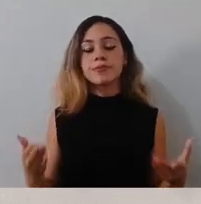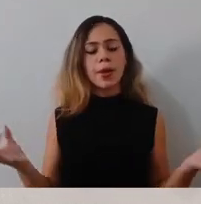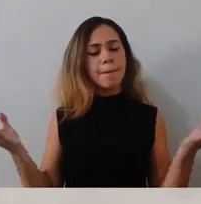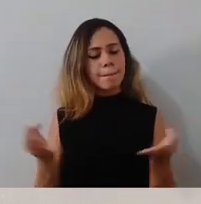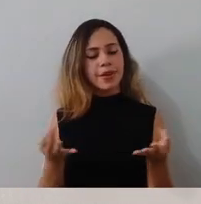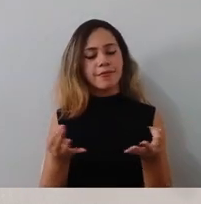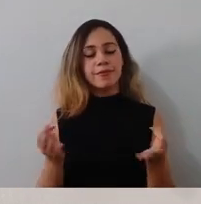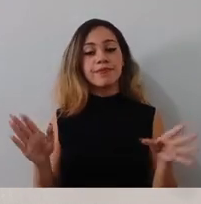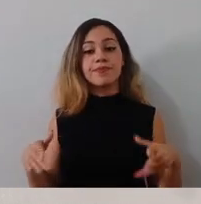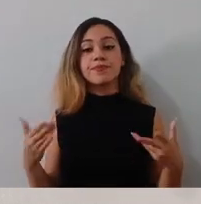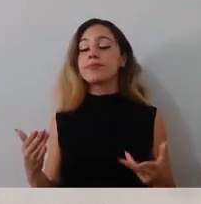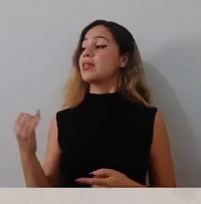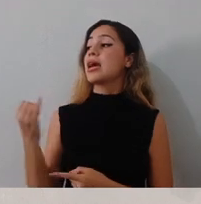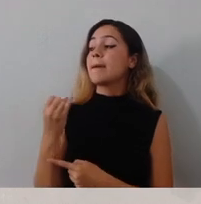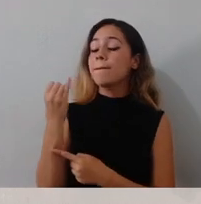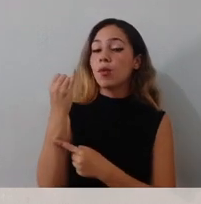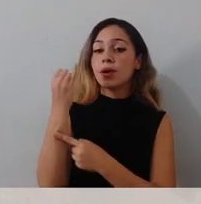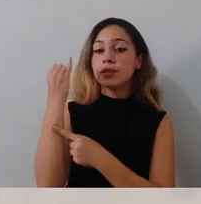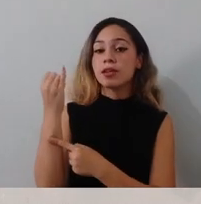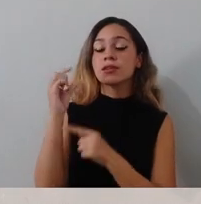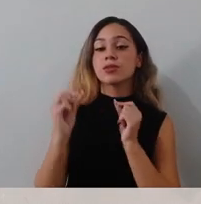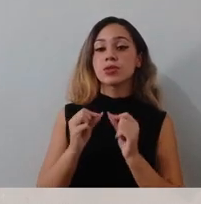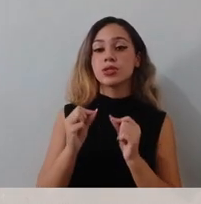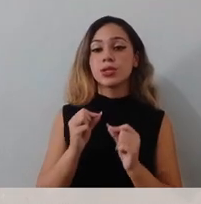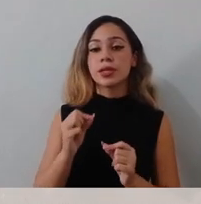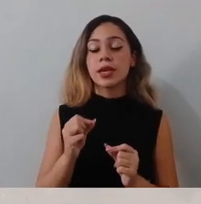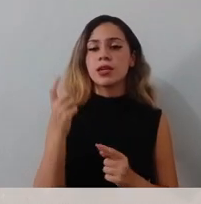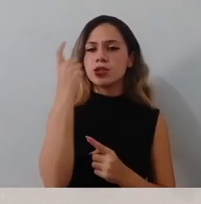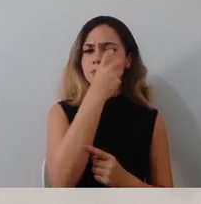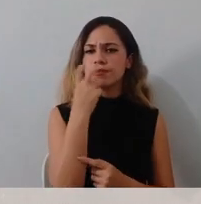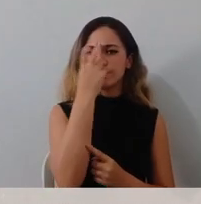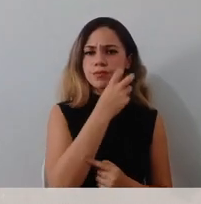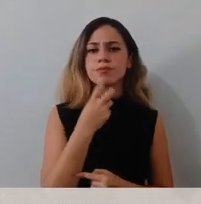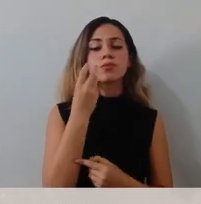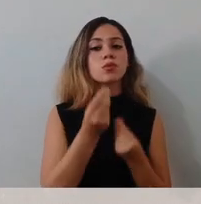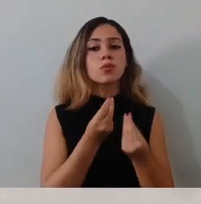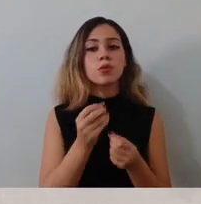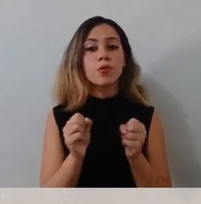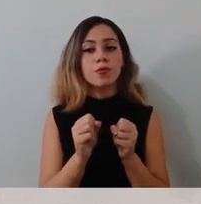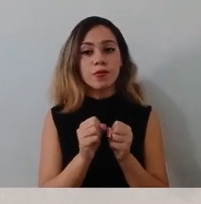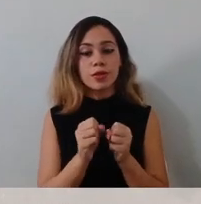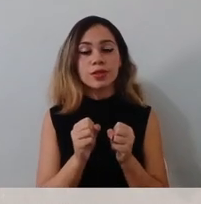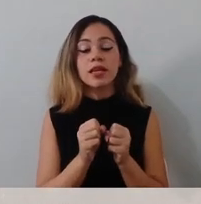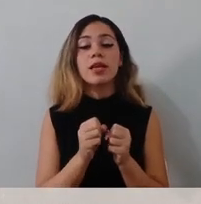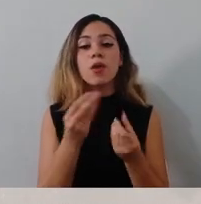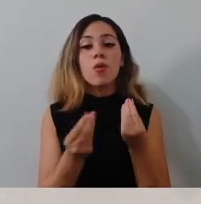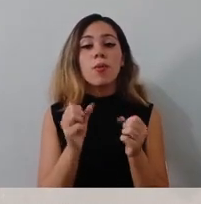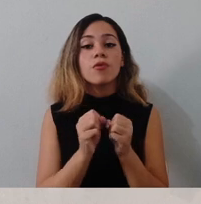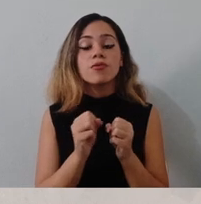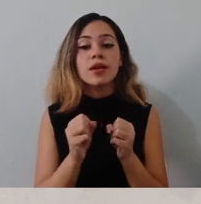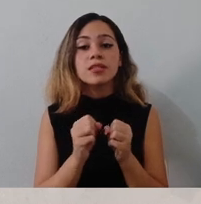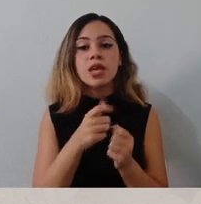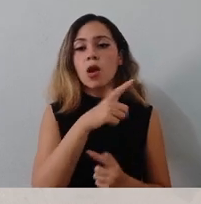Isso, perfeito. A importância das expressões faciais, como você muito bem